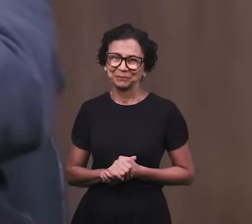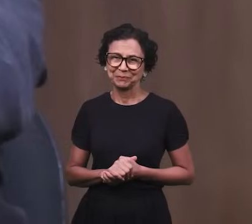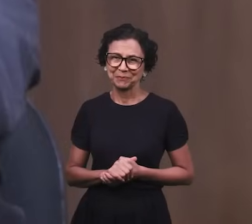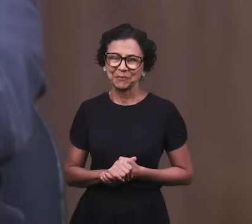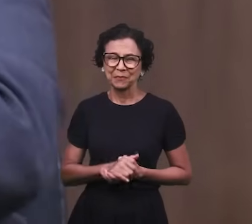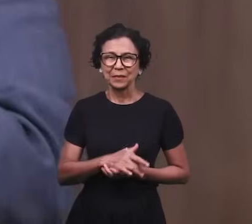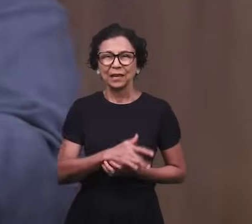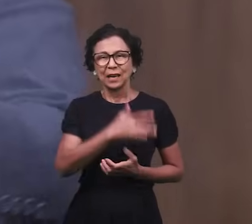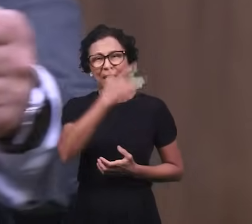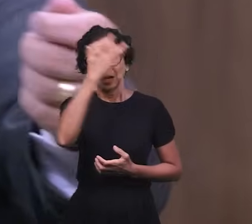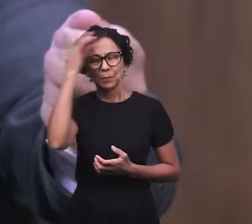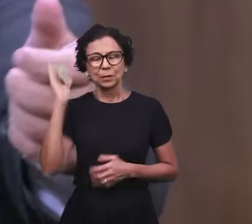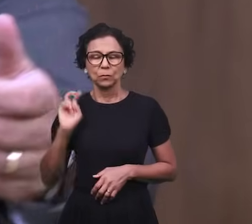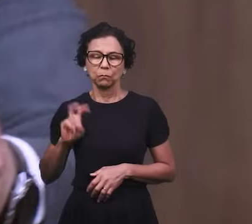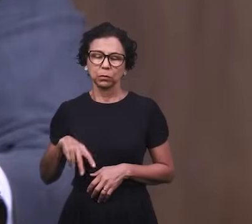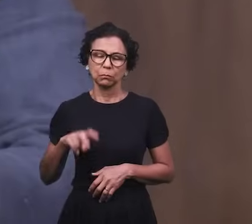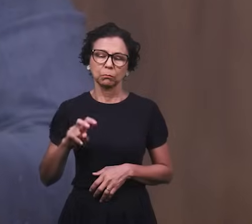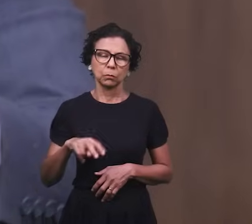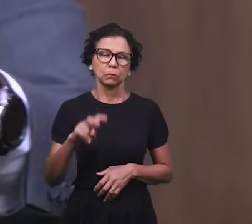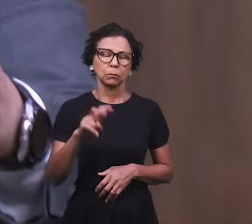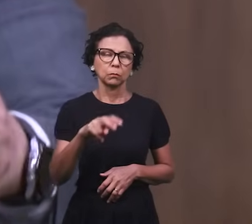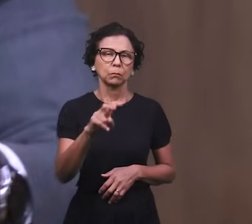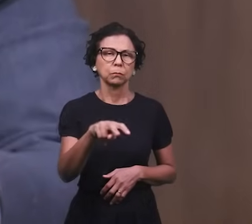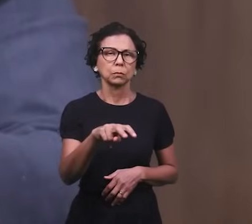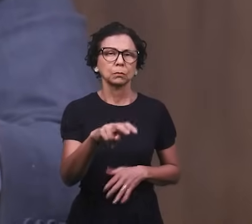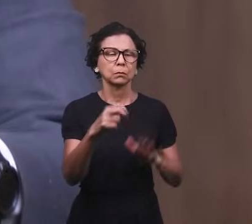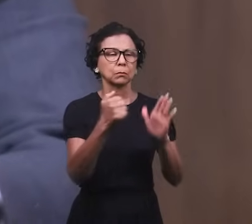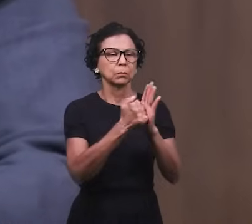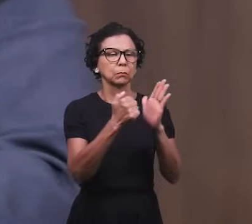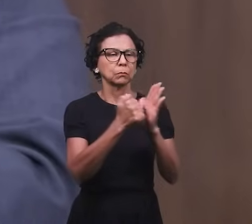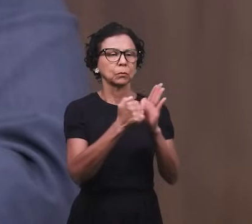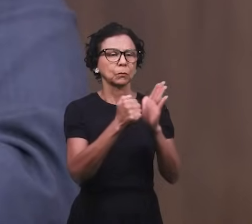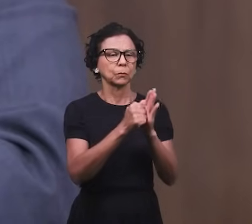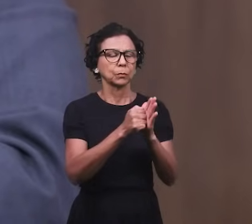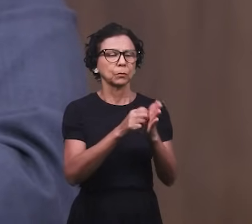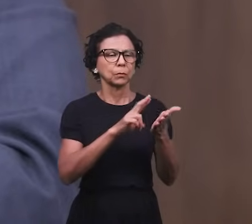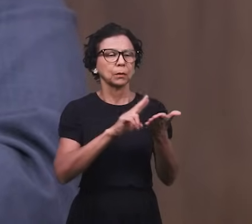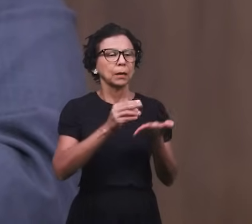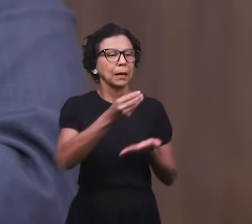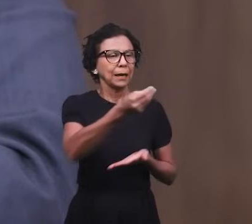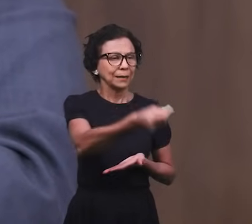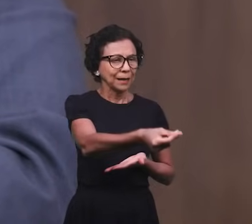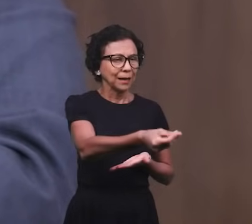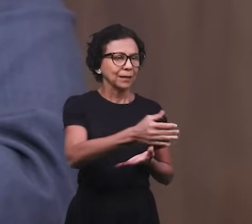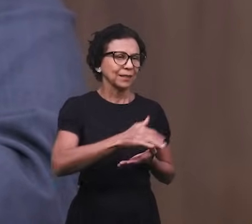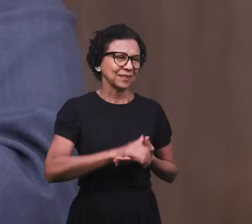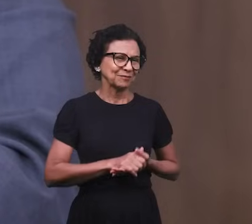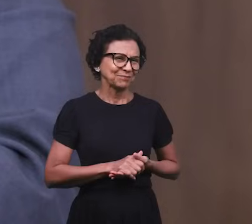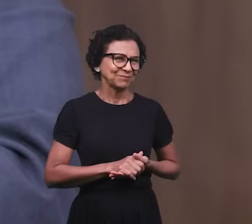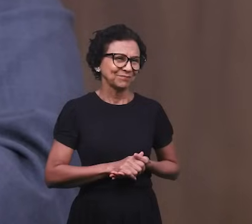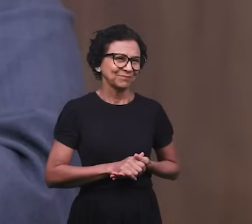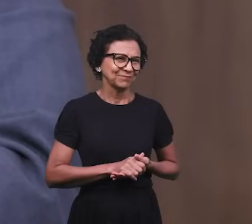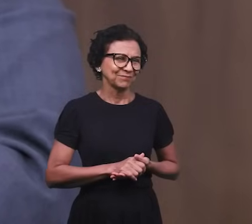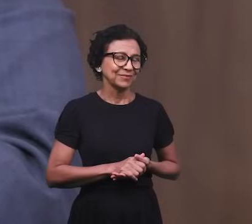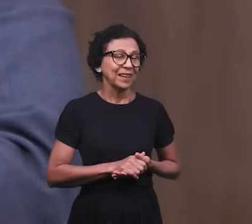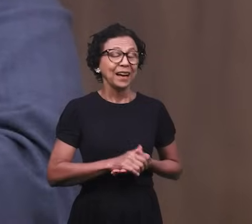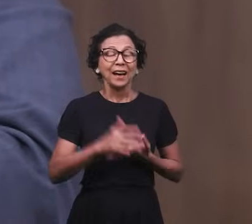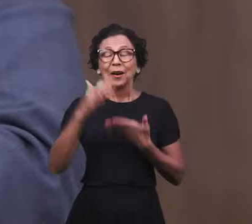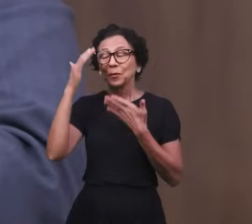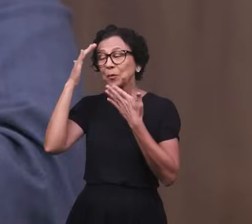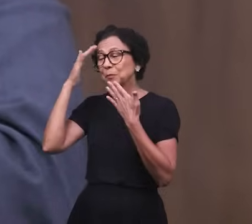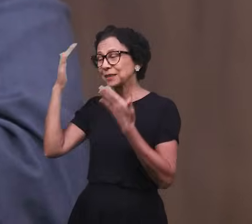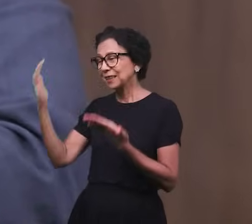de entregar a carta fisicamente ali foi ficando obsoleto, e hoje ainda existe, mas de forma muito